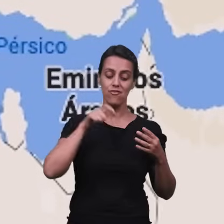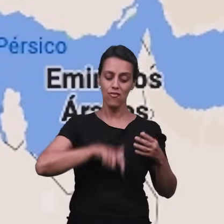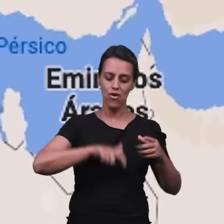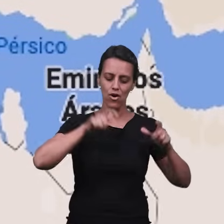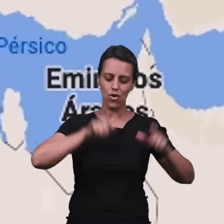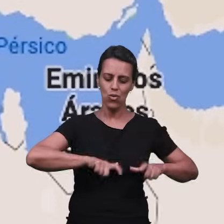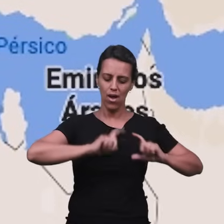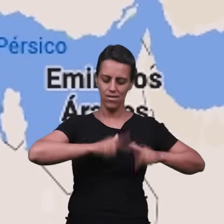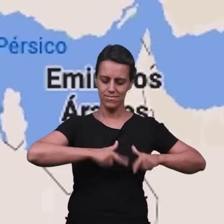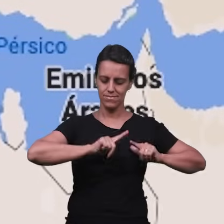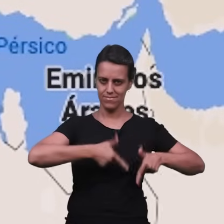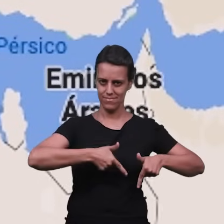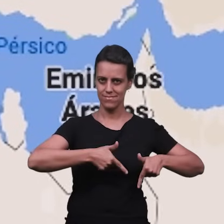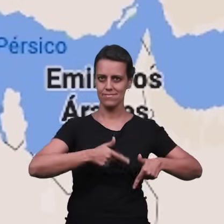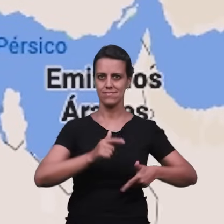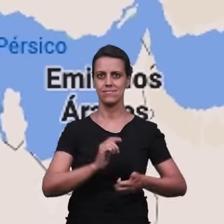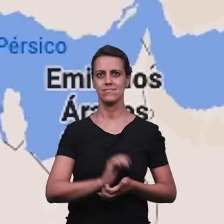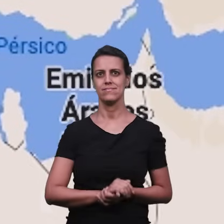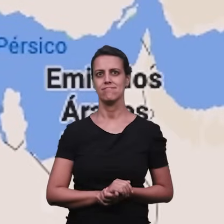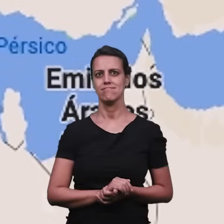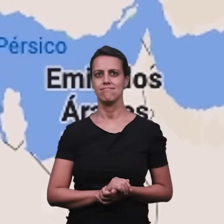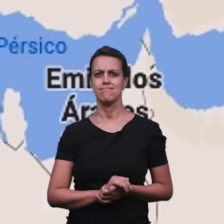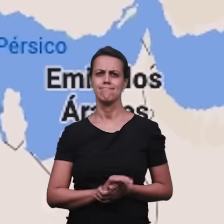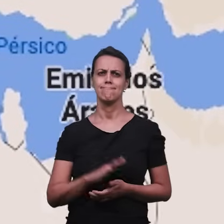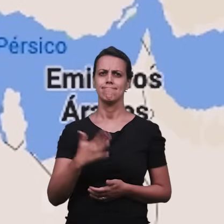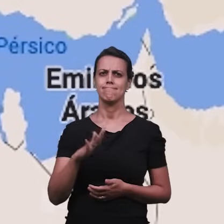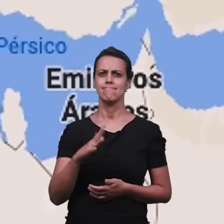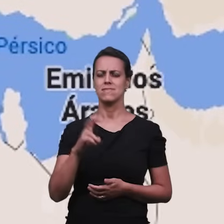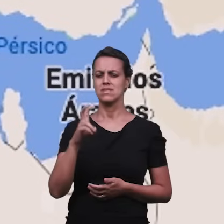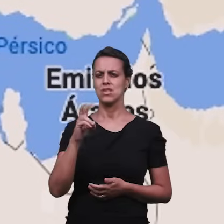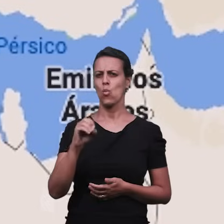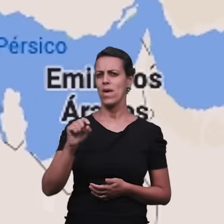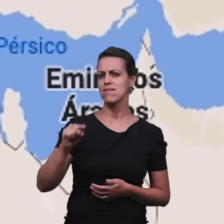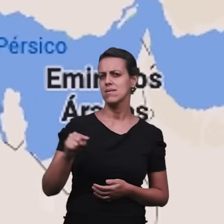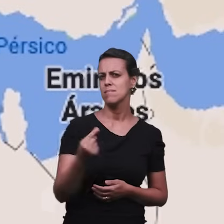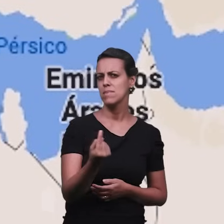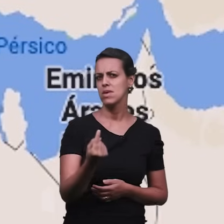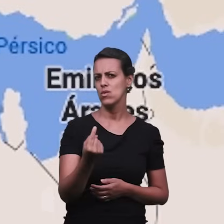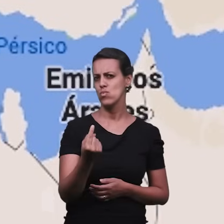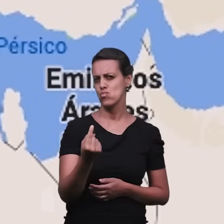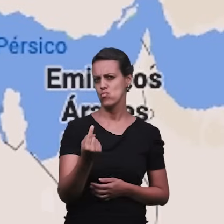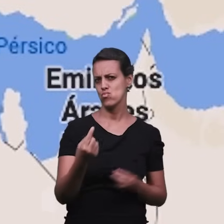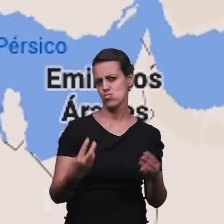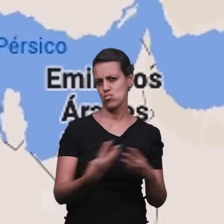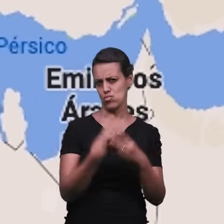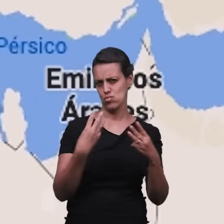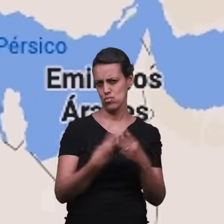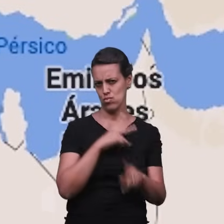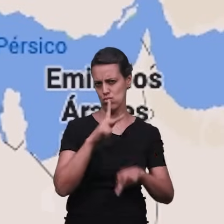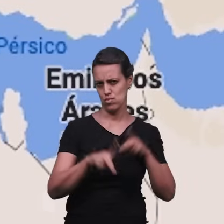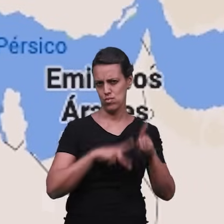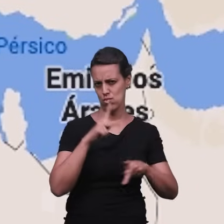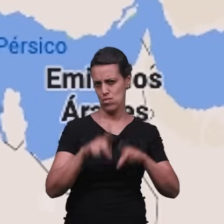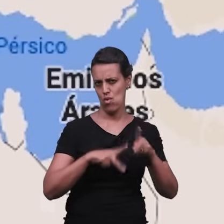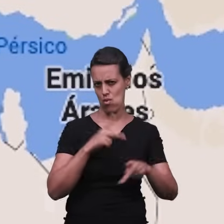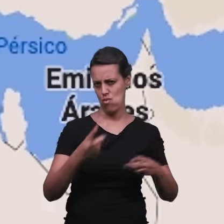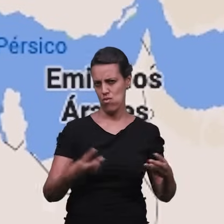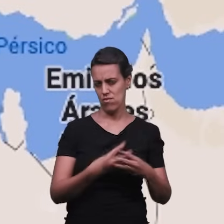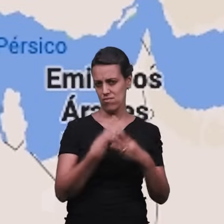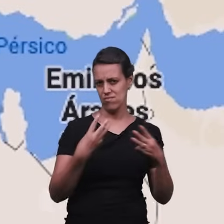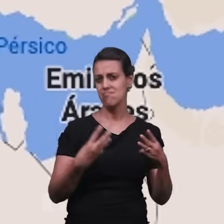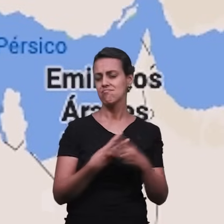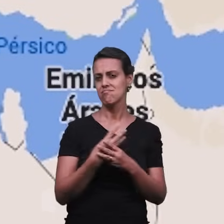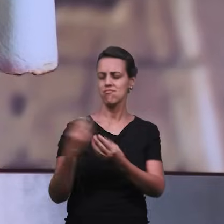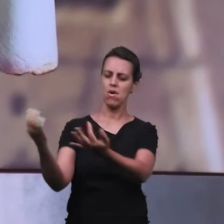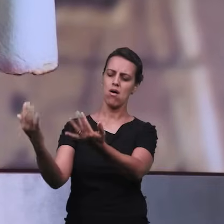voltassem. Em torno de 50 mil hebreus completaram a viagem, que durou